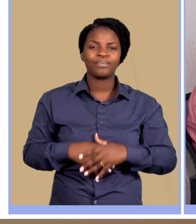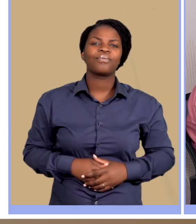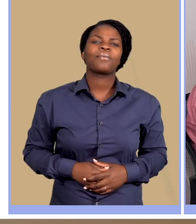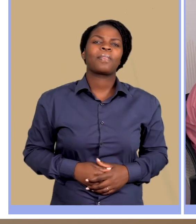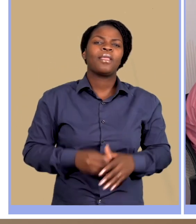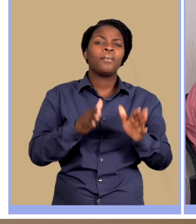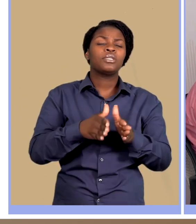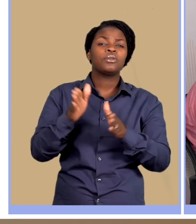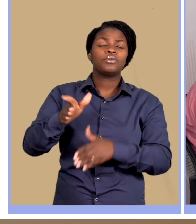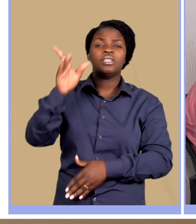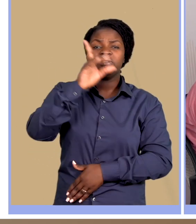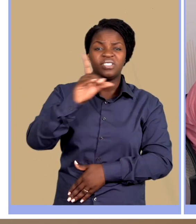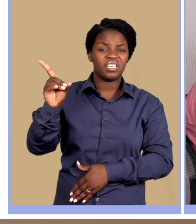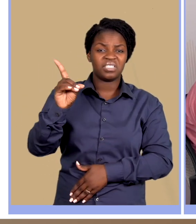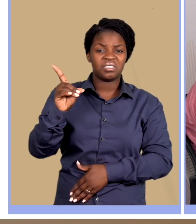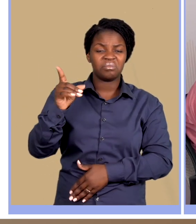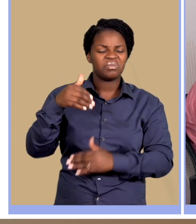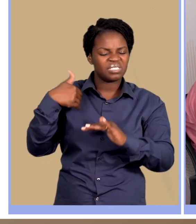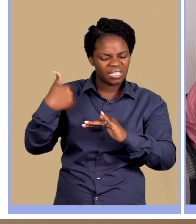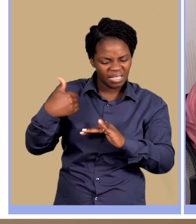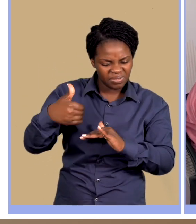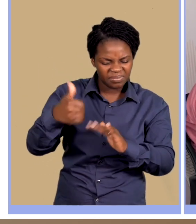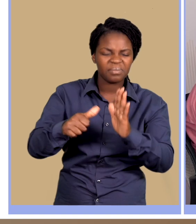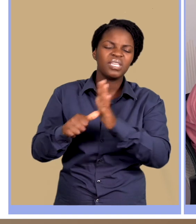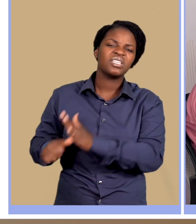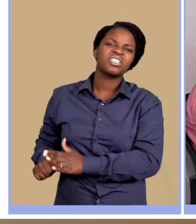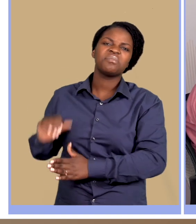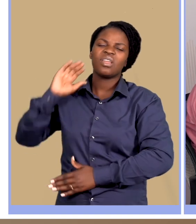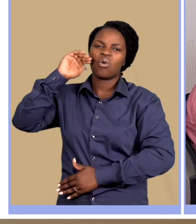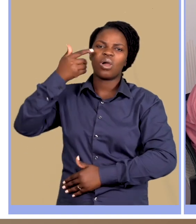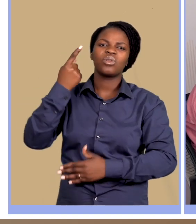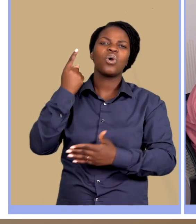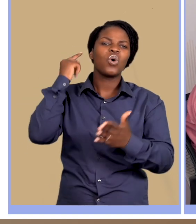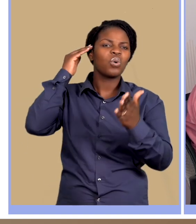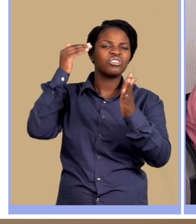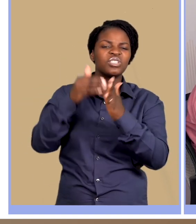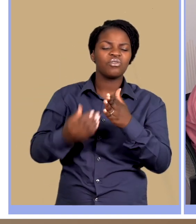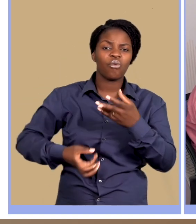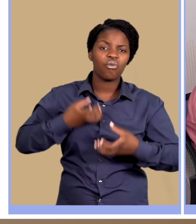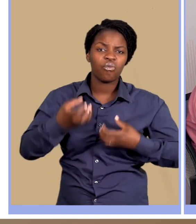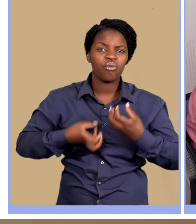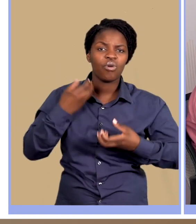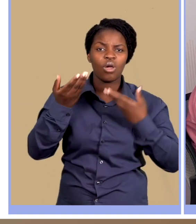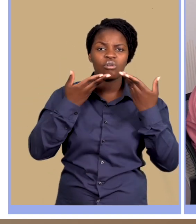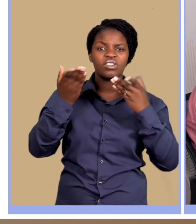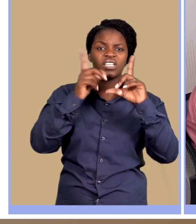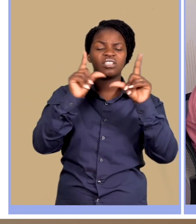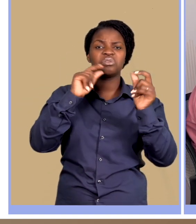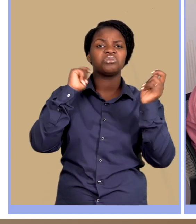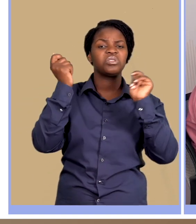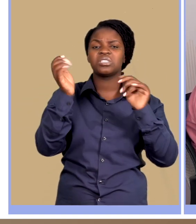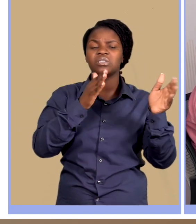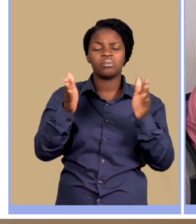de desvantagem para abordar este tema de uma forma livre. Há desconhecimento, há falta